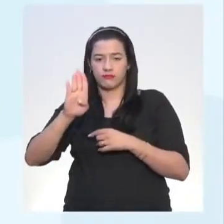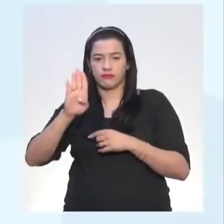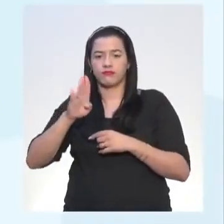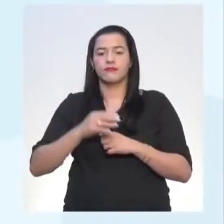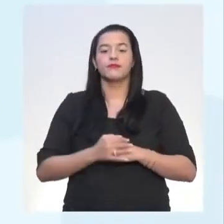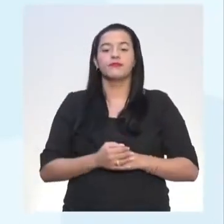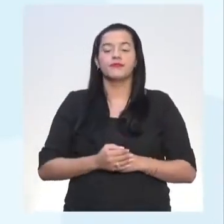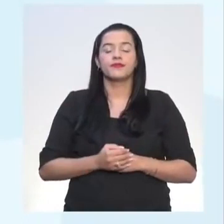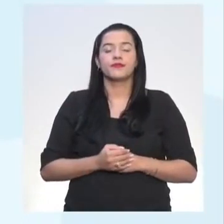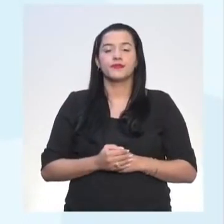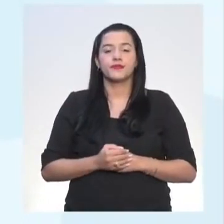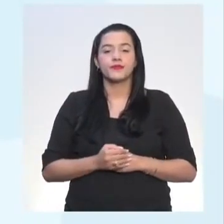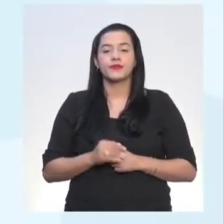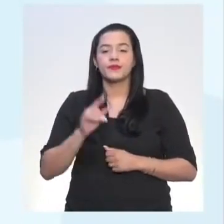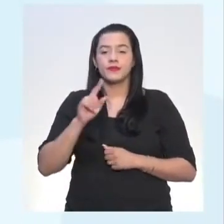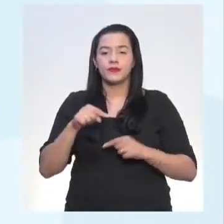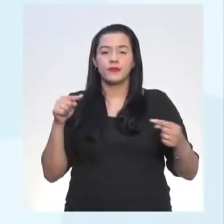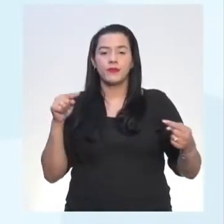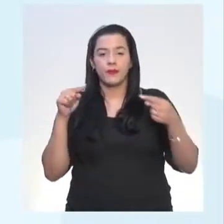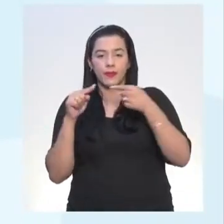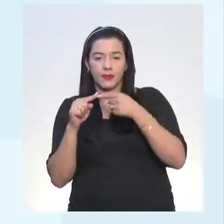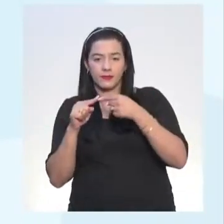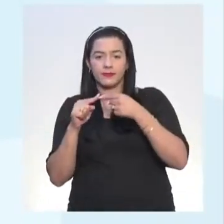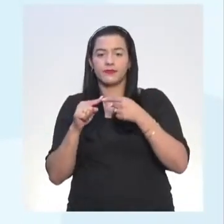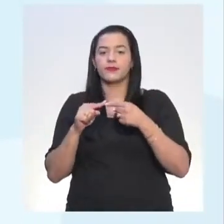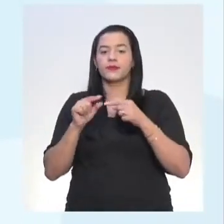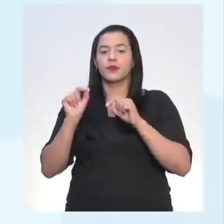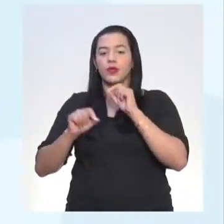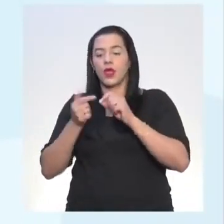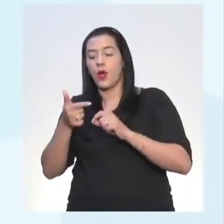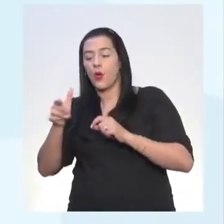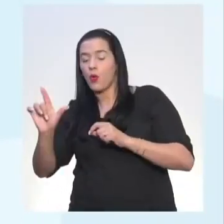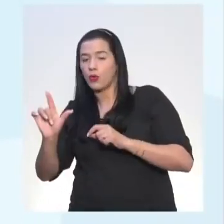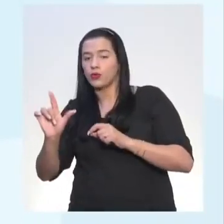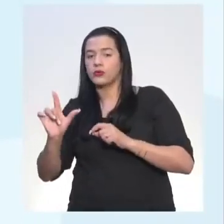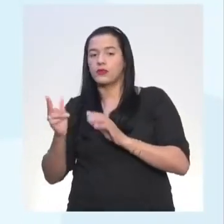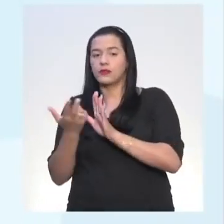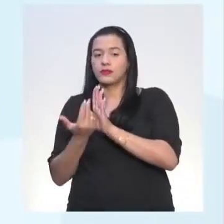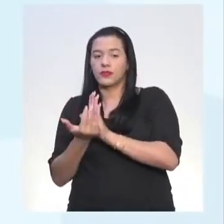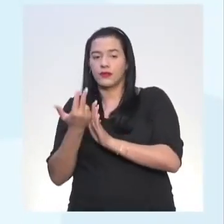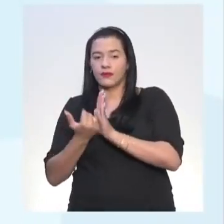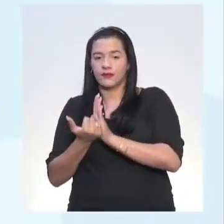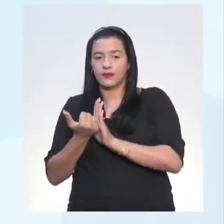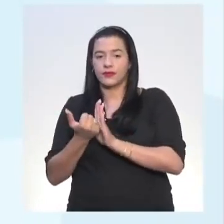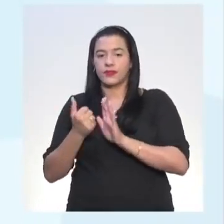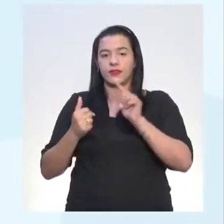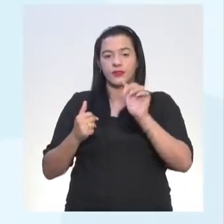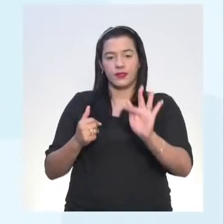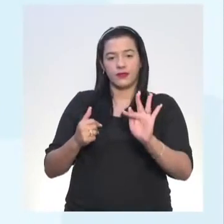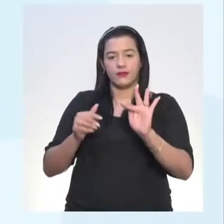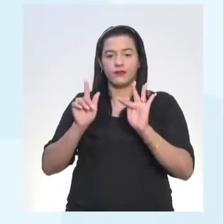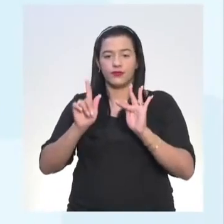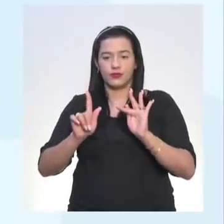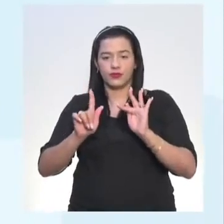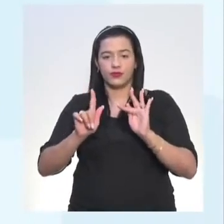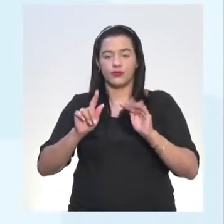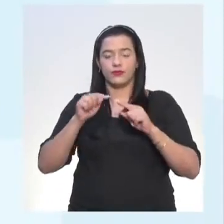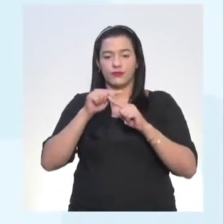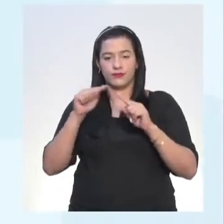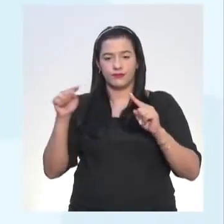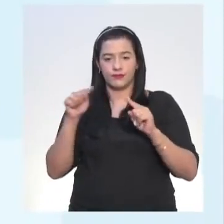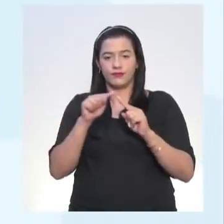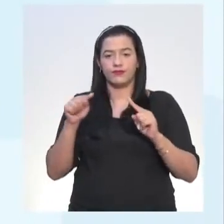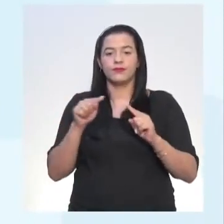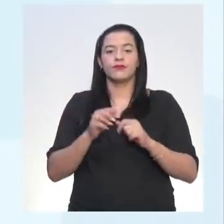é correspondente ao lado FG. Então, ó, esses dois são correspondentes, tá? Na figura.